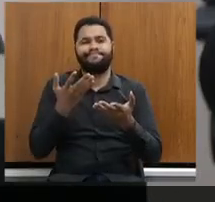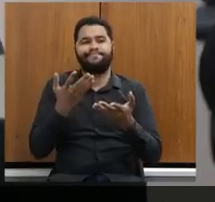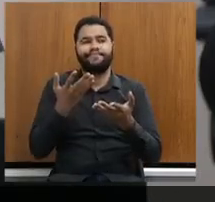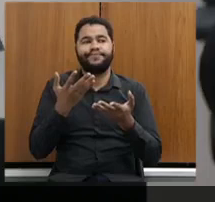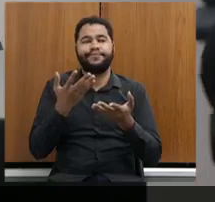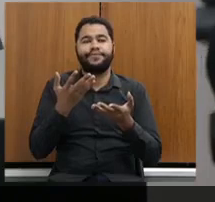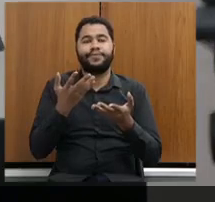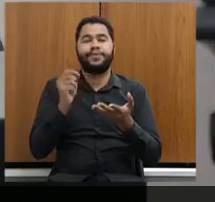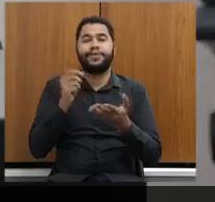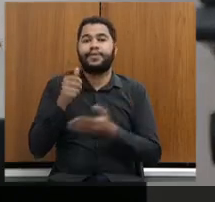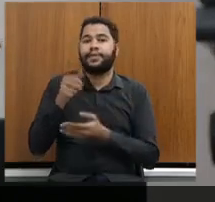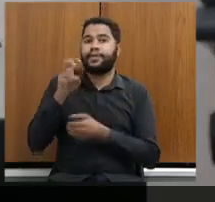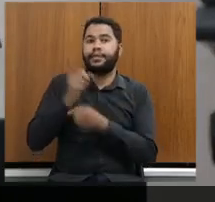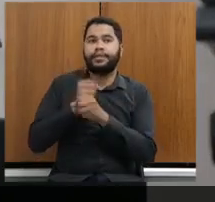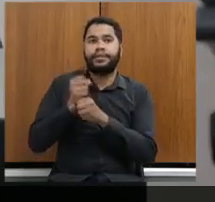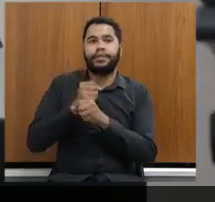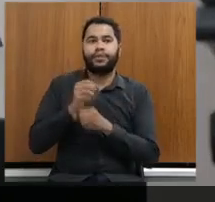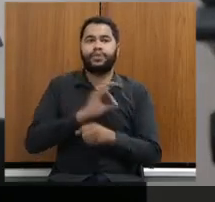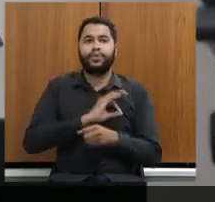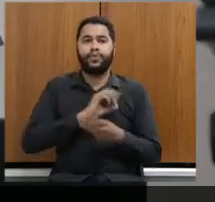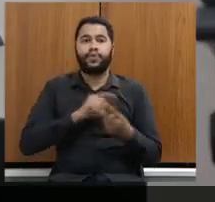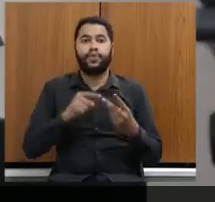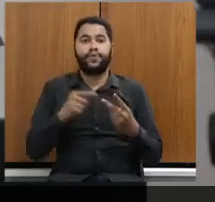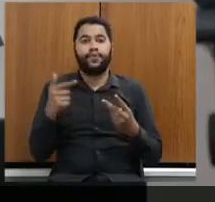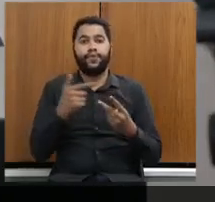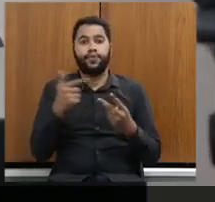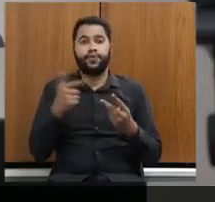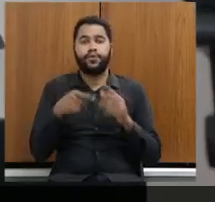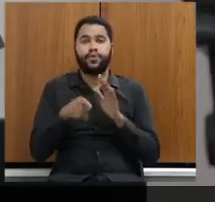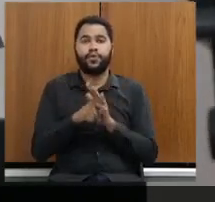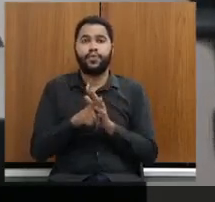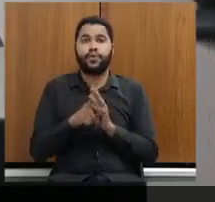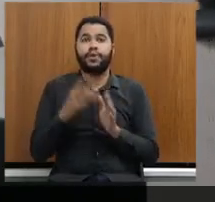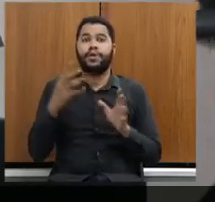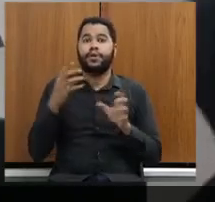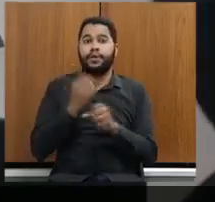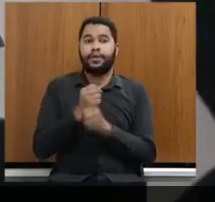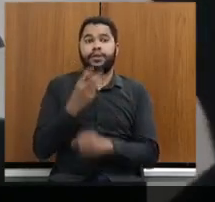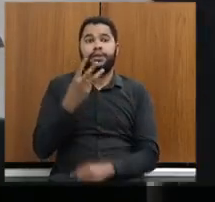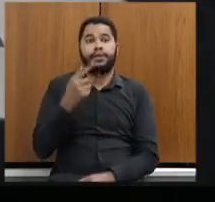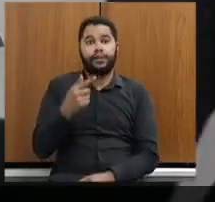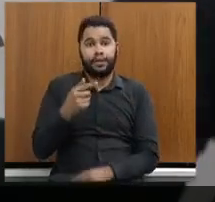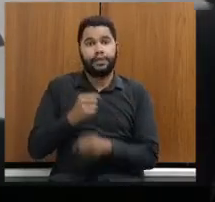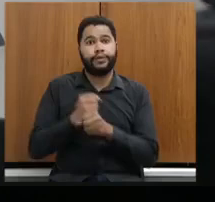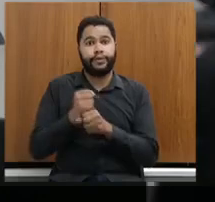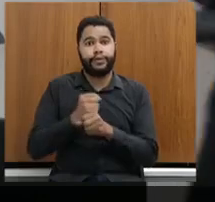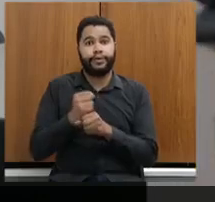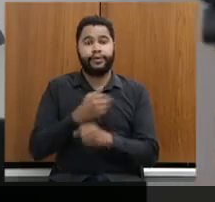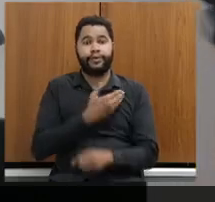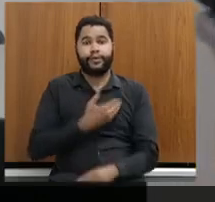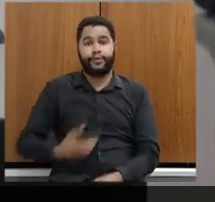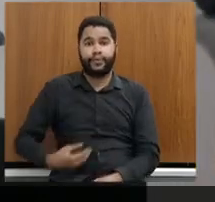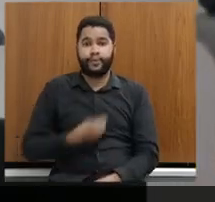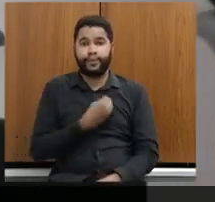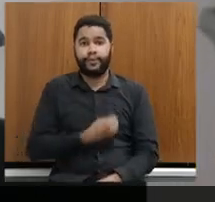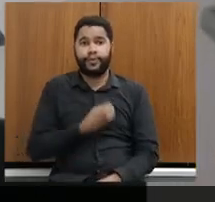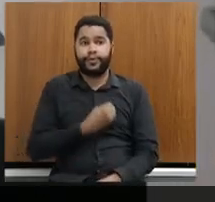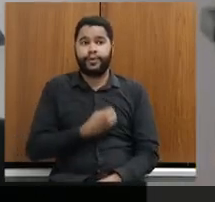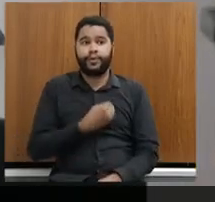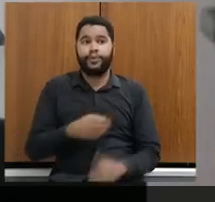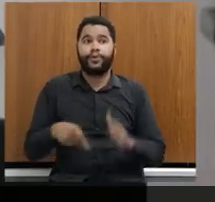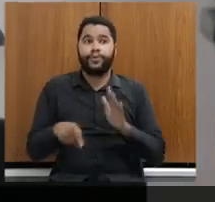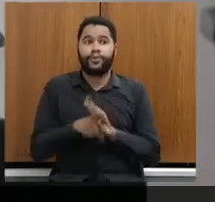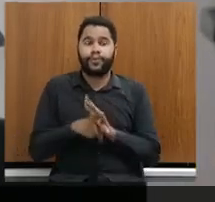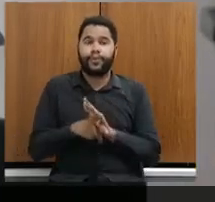desabafo 15 anos a polícia 22 anos de ser mandados ou seja 37 anos na vida pública cultura